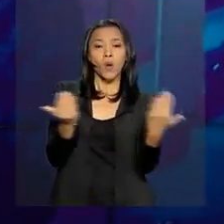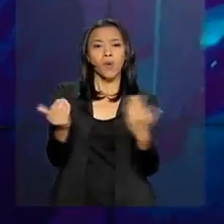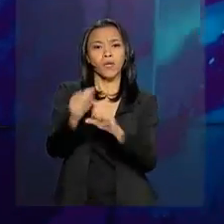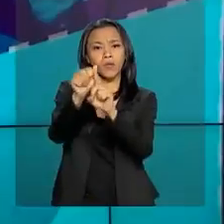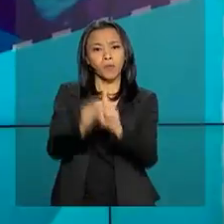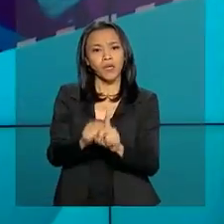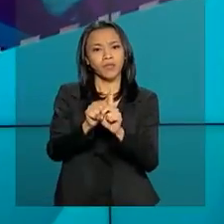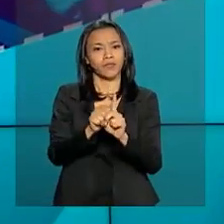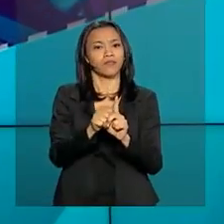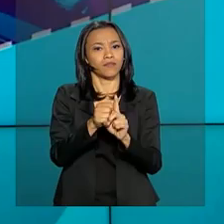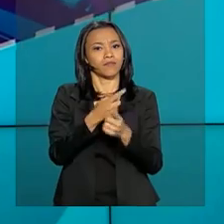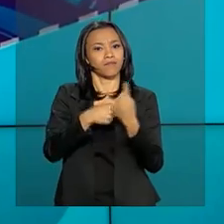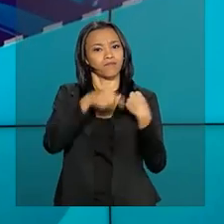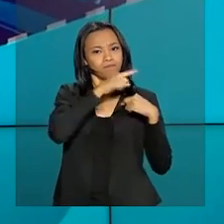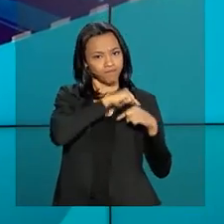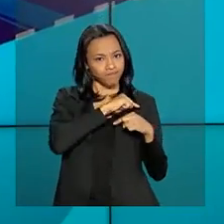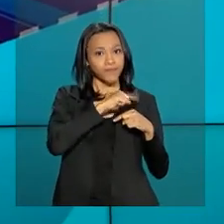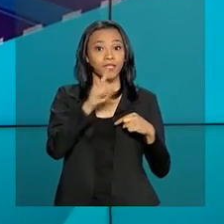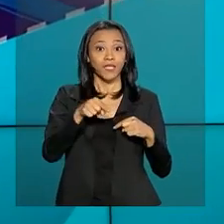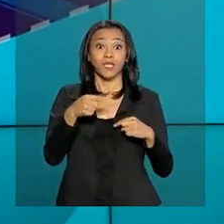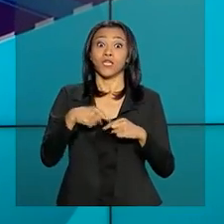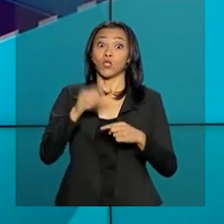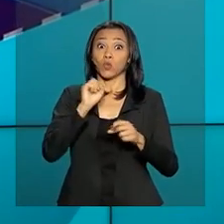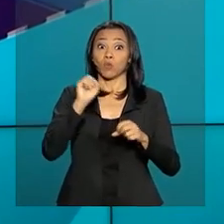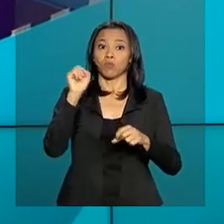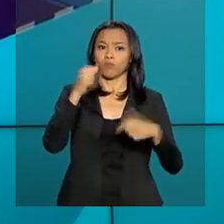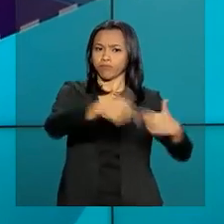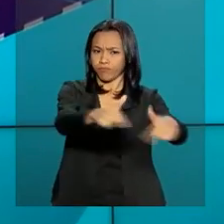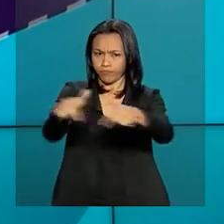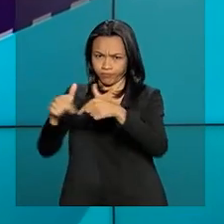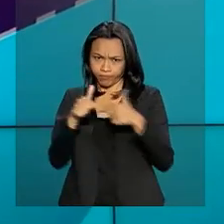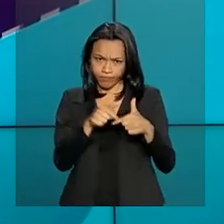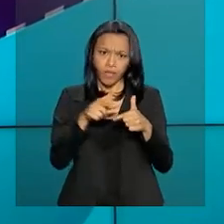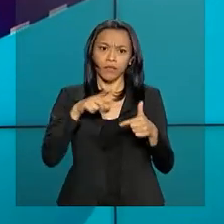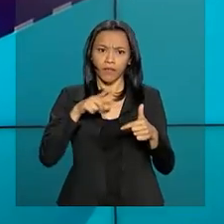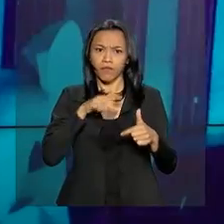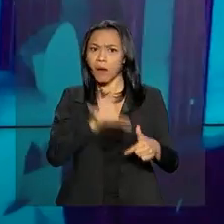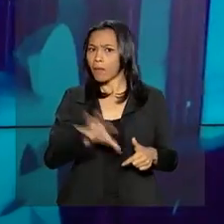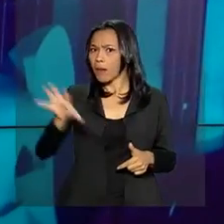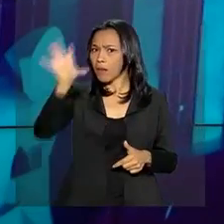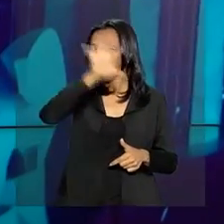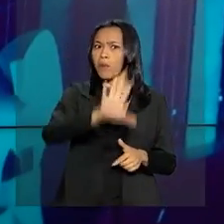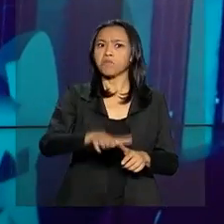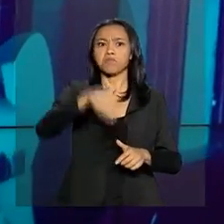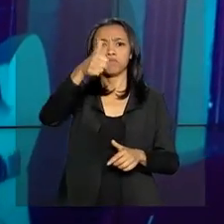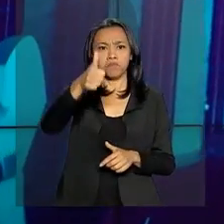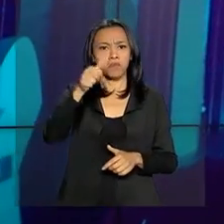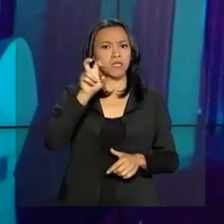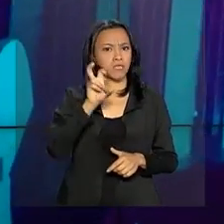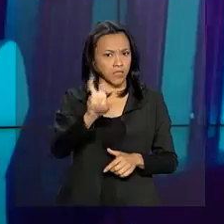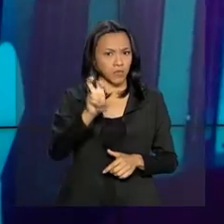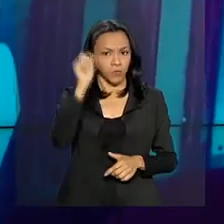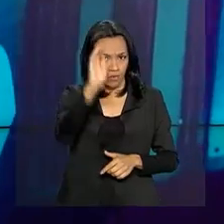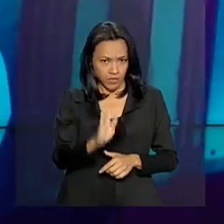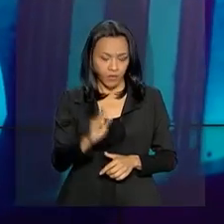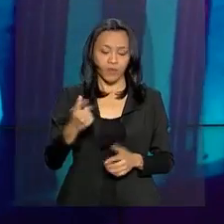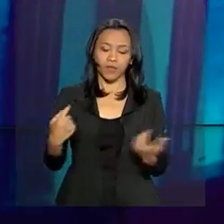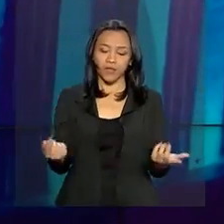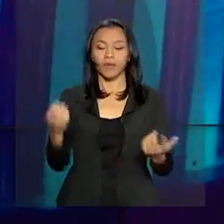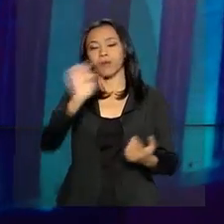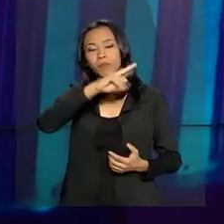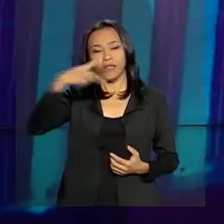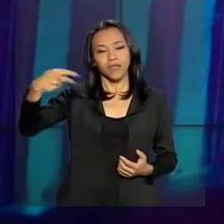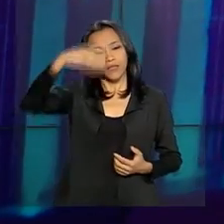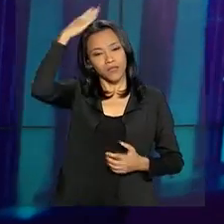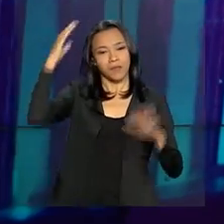e o mercado formal registrou crescimento em todas as cinco regiões do brasil o presidente michel temer comemorou o